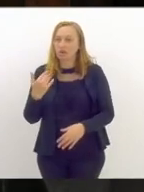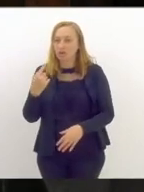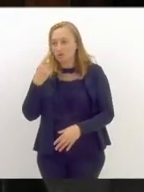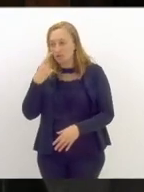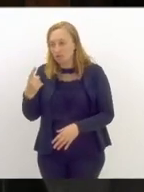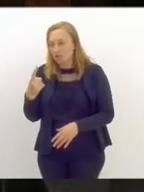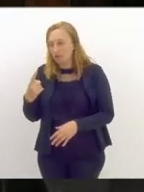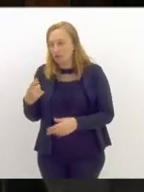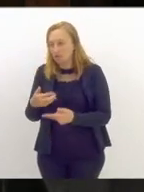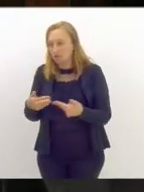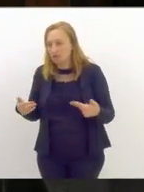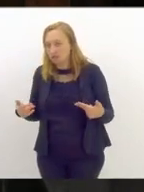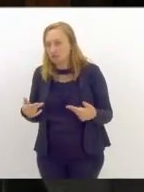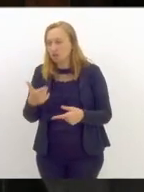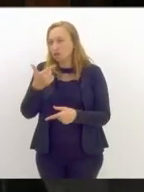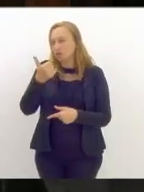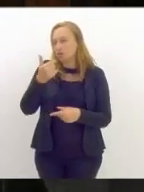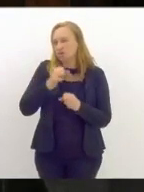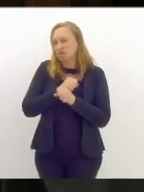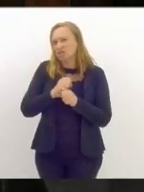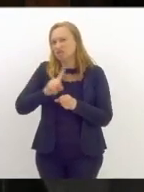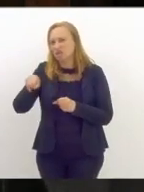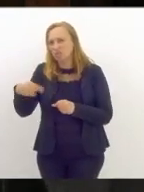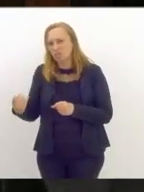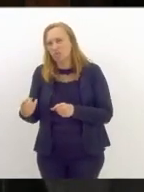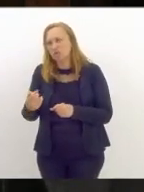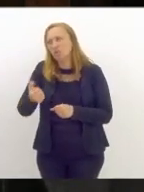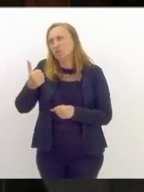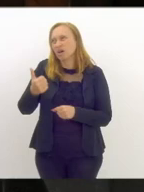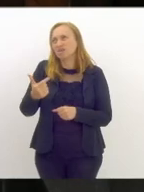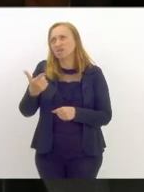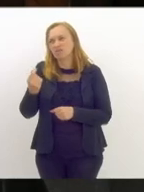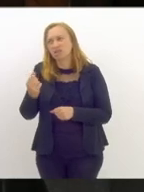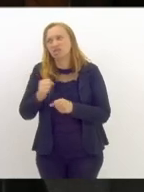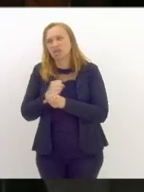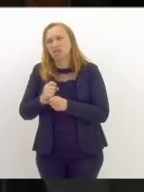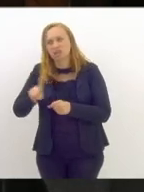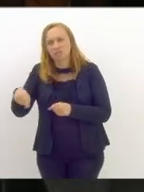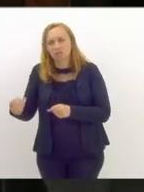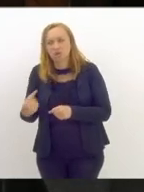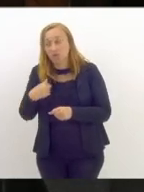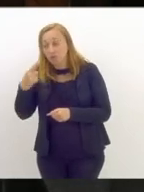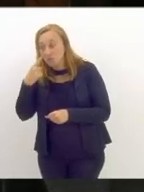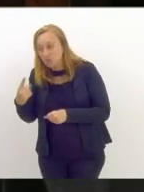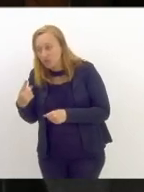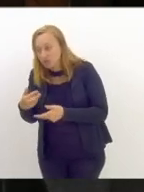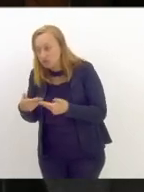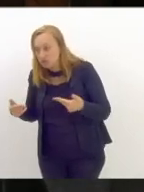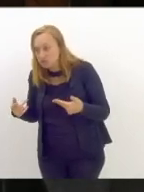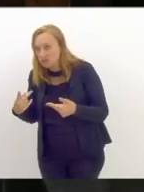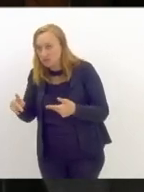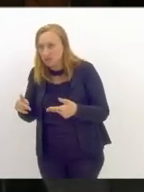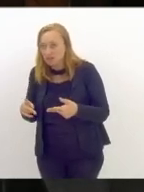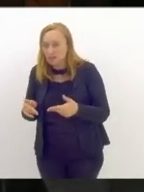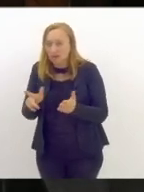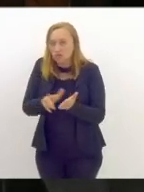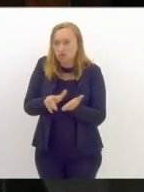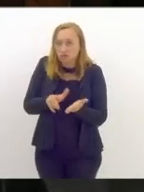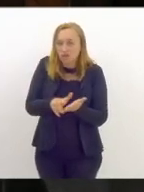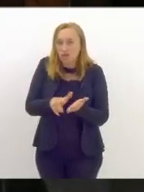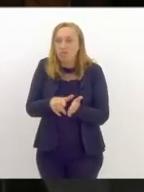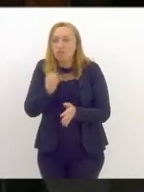anos depois, 12 anos depois, eu acho, quase 20 anos depois, que eu fui pegar as coisas dele, dando a pasta dele, estava aquele jornalzinho